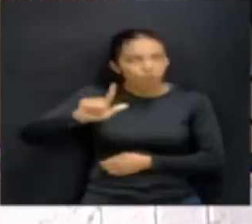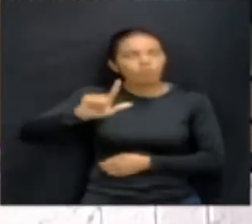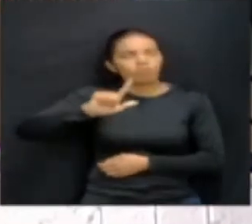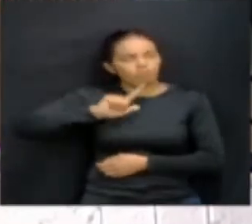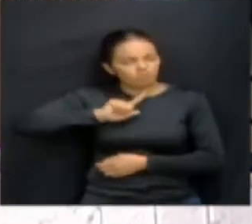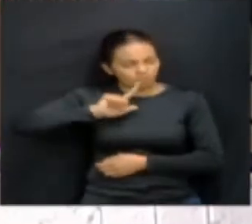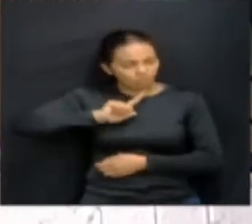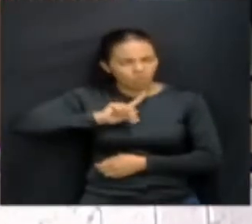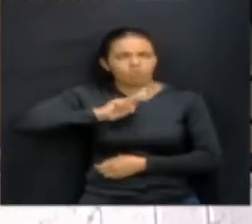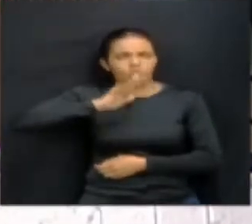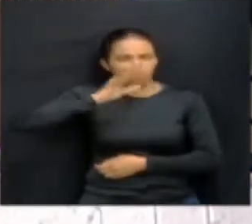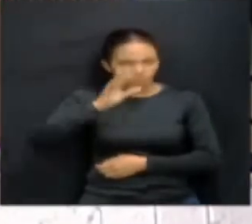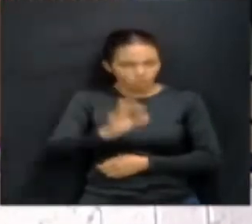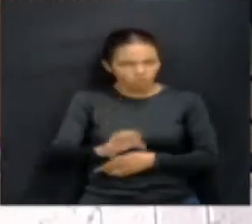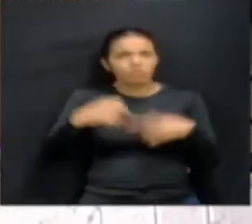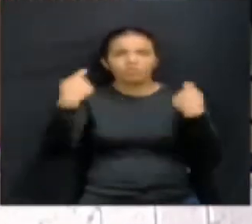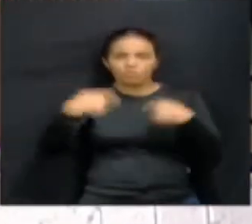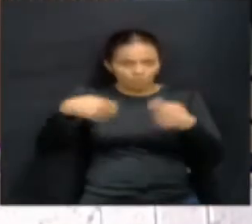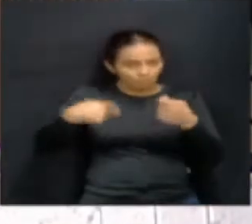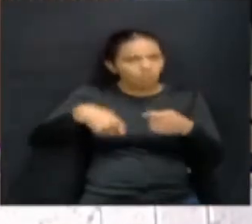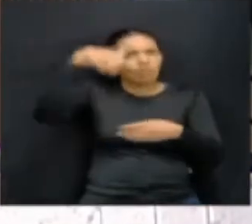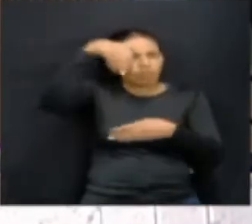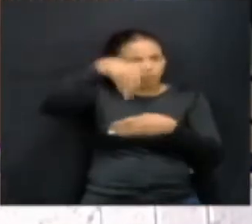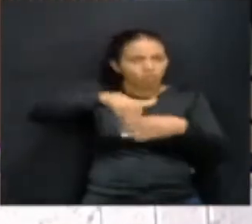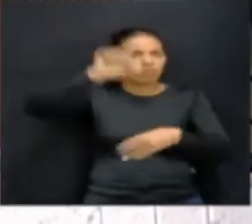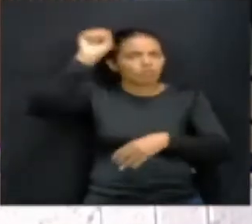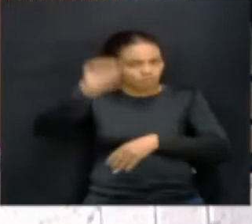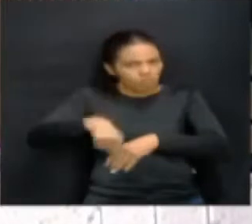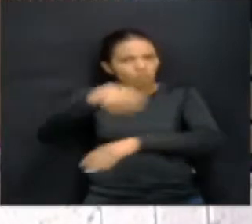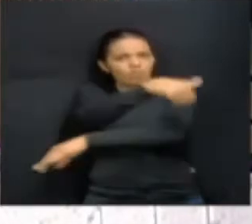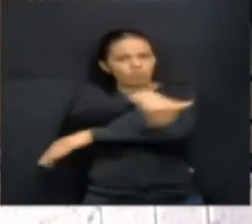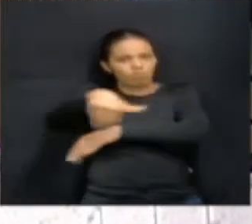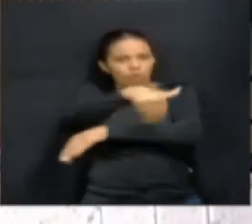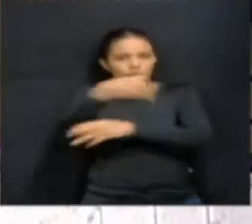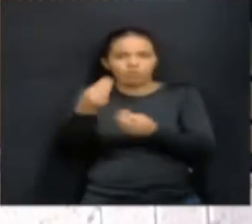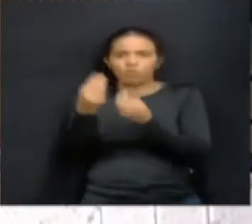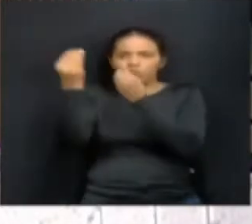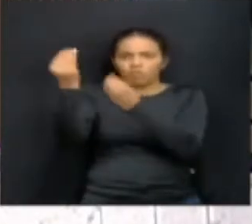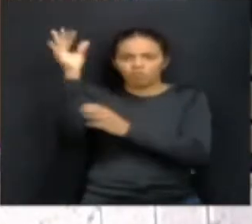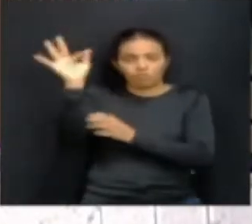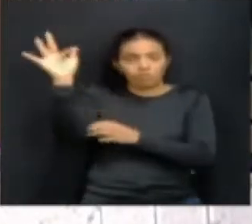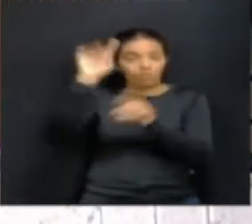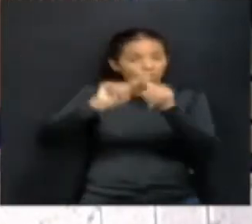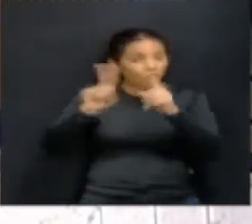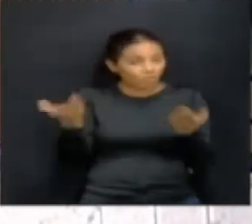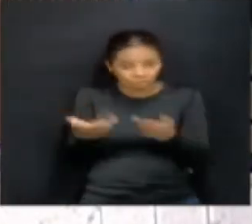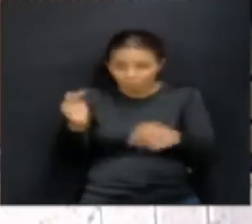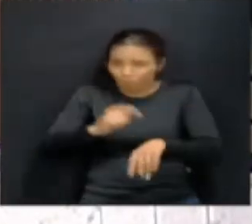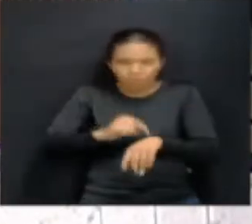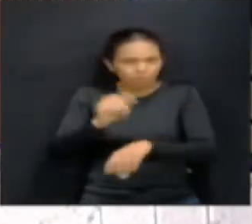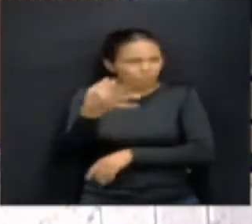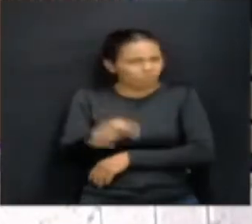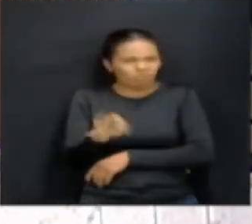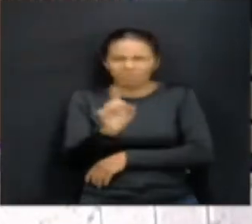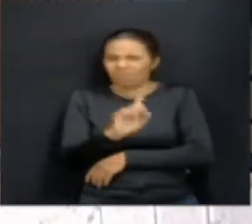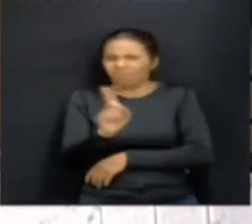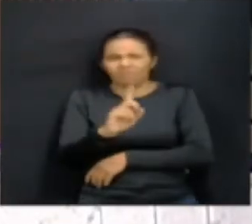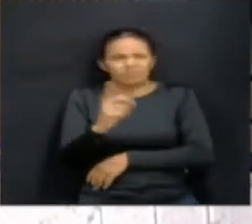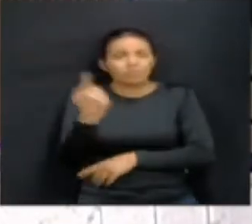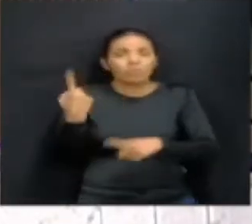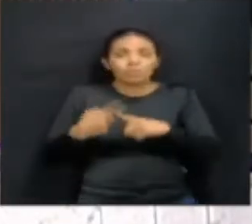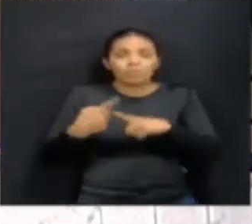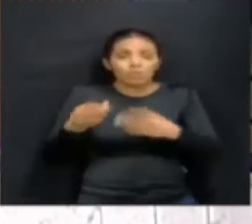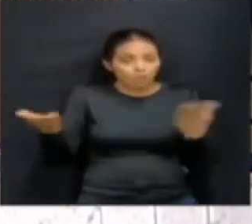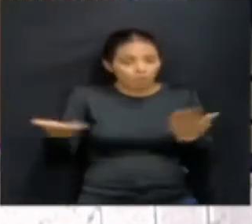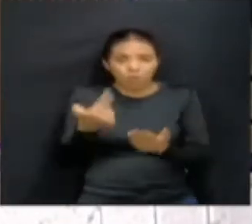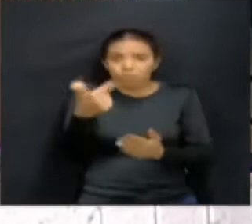legítimo e legal ter que fazer a votação para ser das rodovias mas o momento não é esse porque nesse momento não